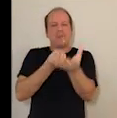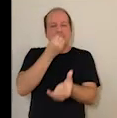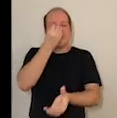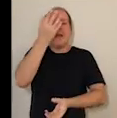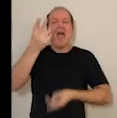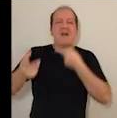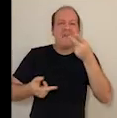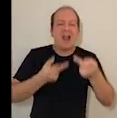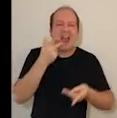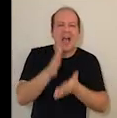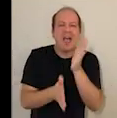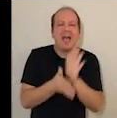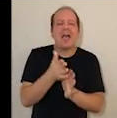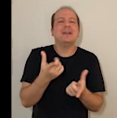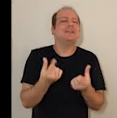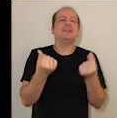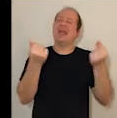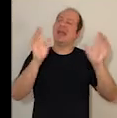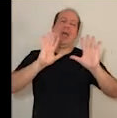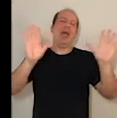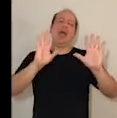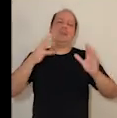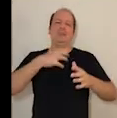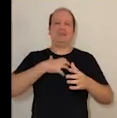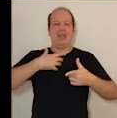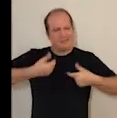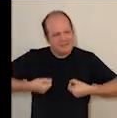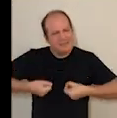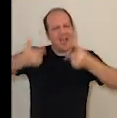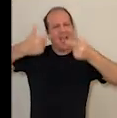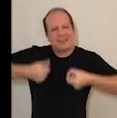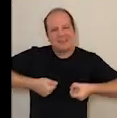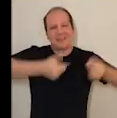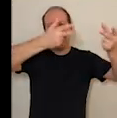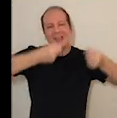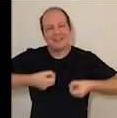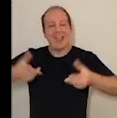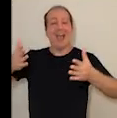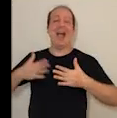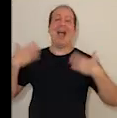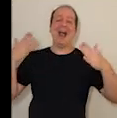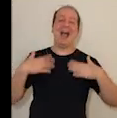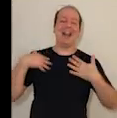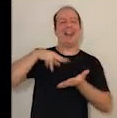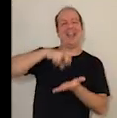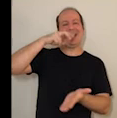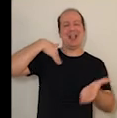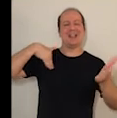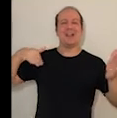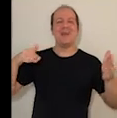adornem cada canto do palácio com as mais belas flores. E nada de falar sobre dinheiro, vamos simplesmente